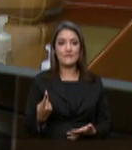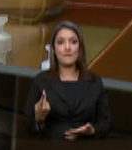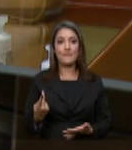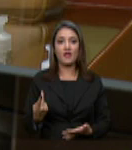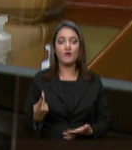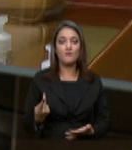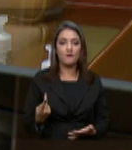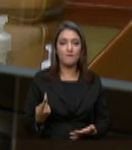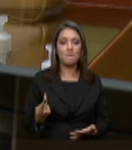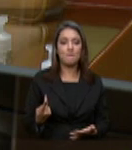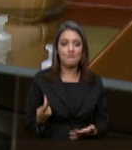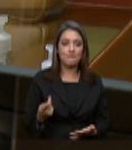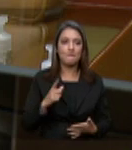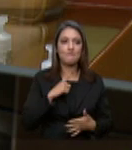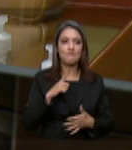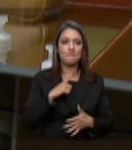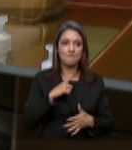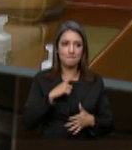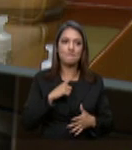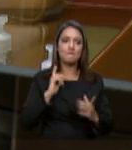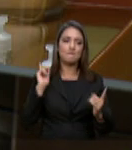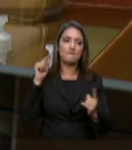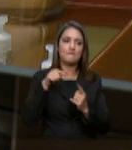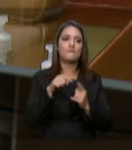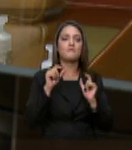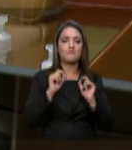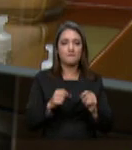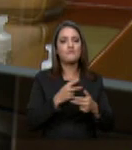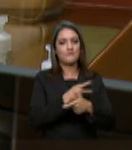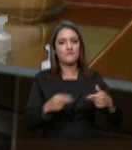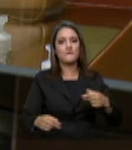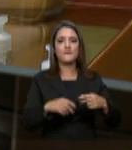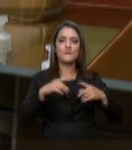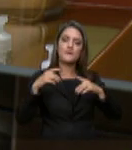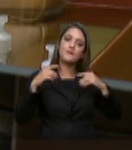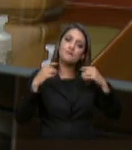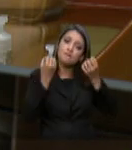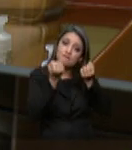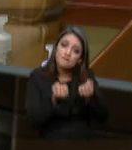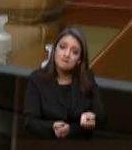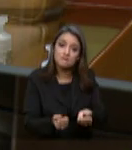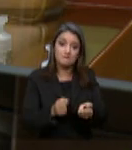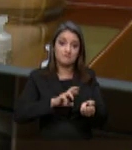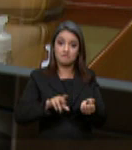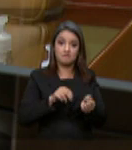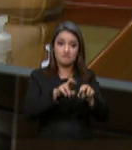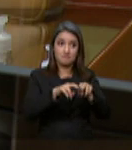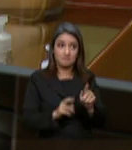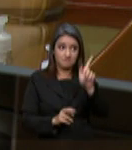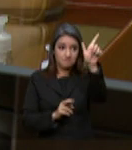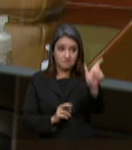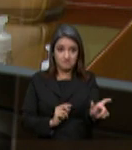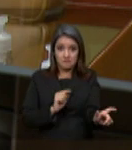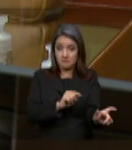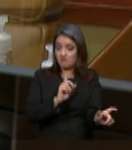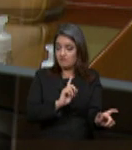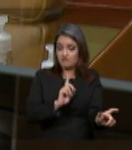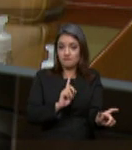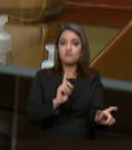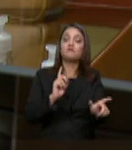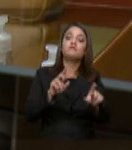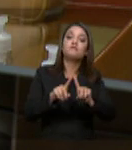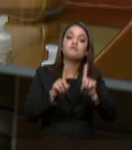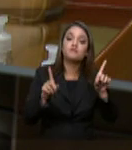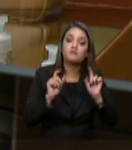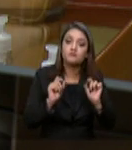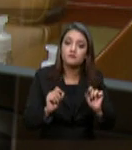sido alvo de condutas tão ofensivas tão agressivas não é isso que está cuidar nesse julgamento que você está